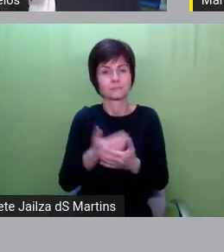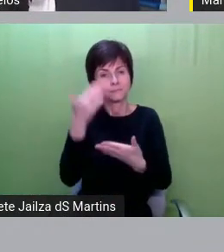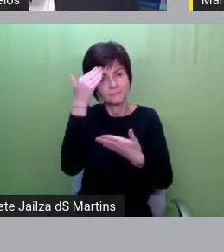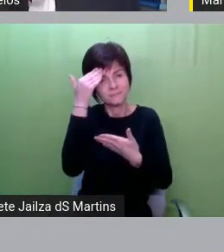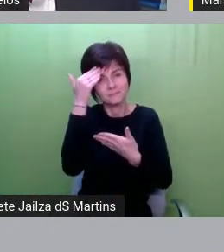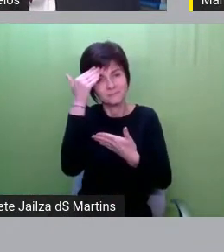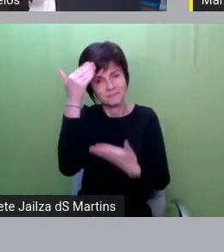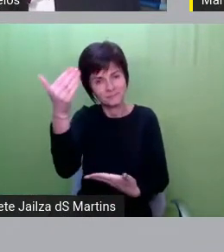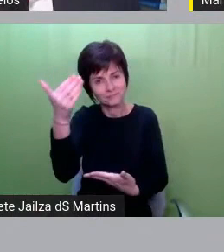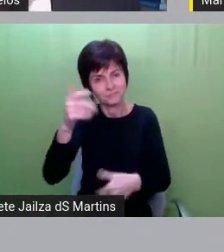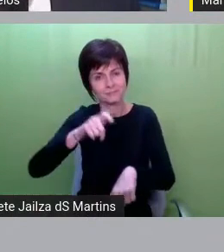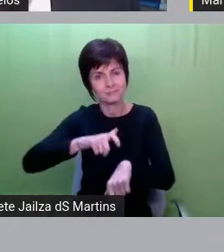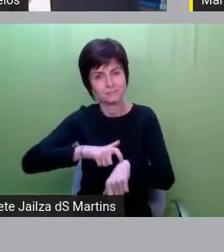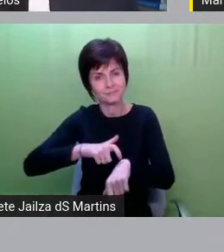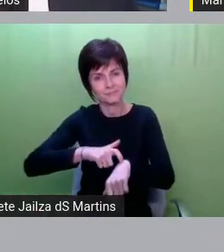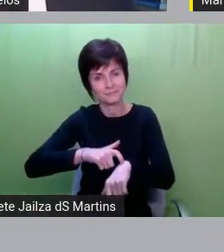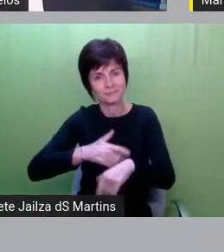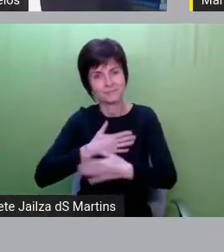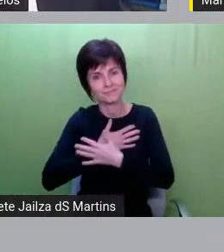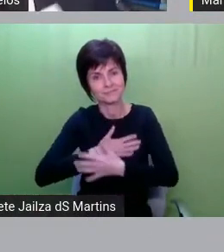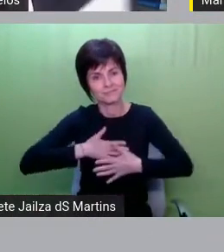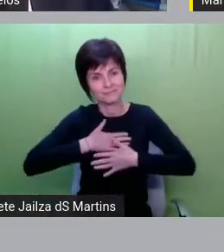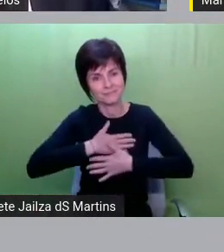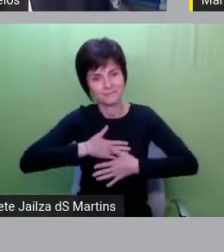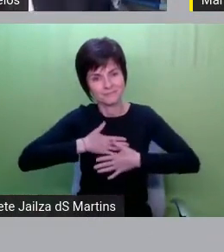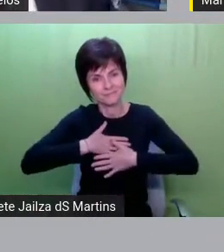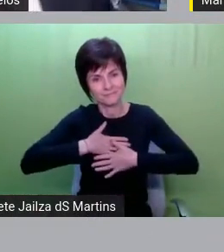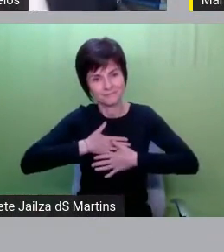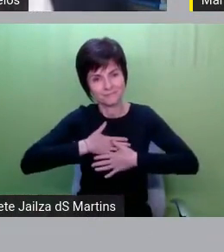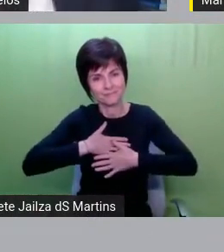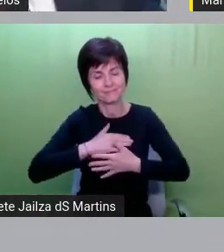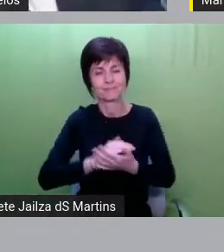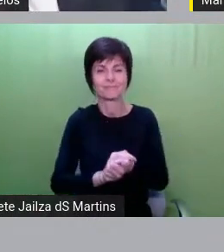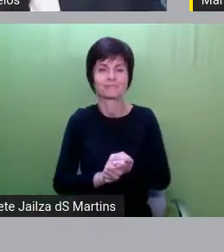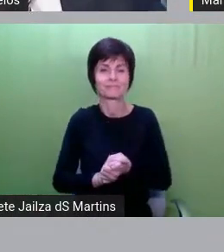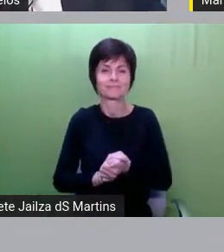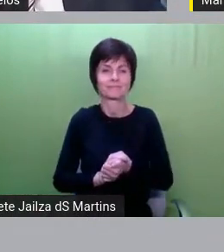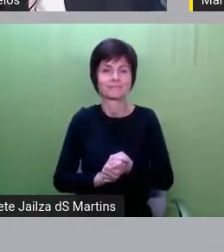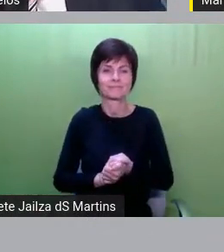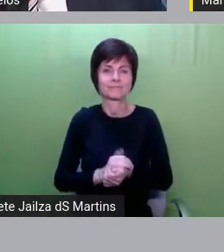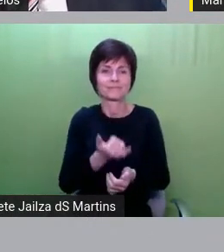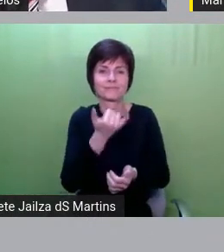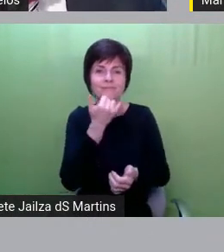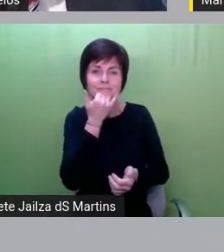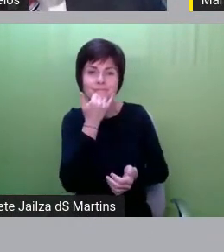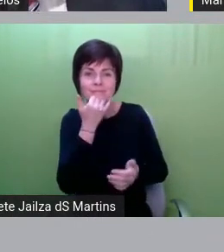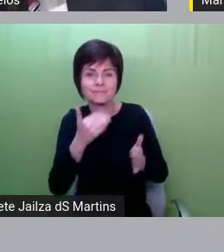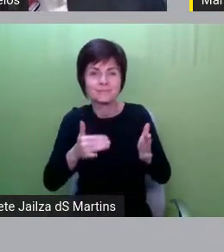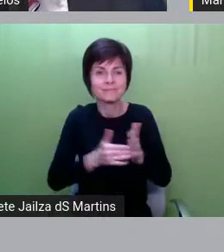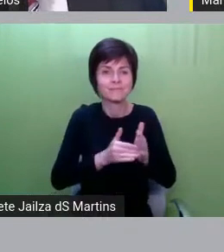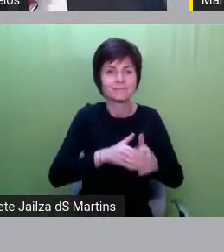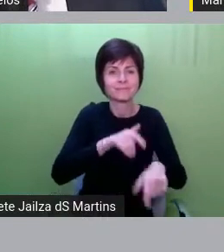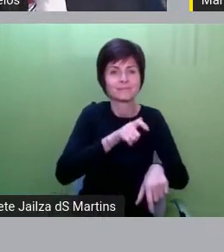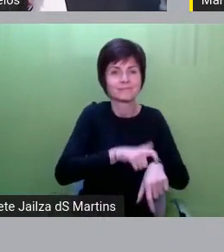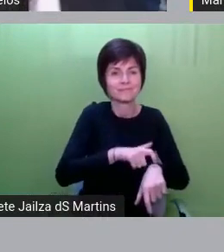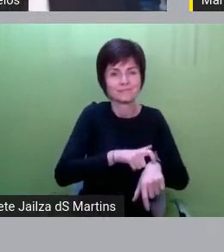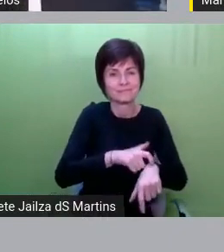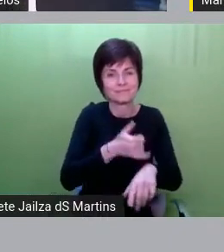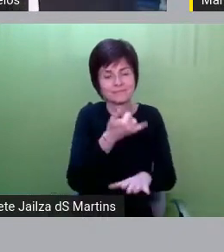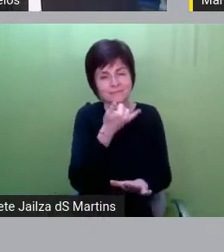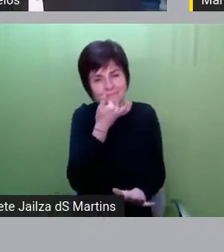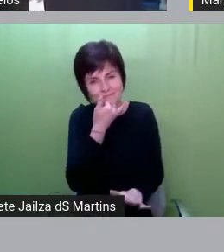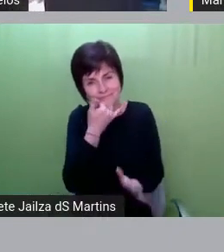agradeço, muito obrigado a todos, e se eu extrapolei, fique